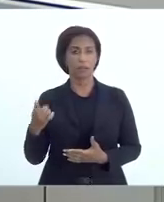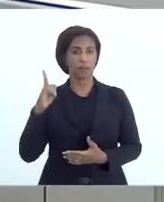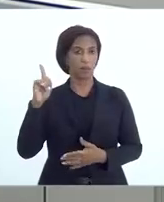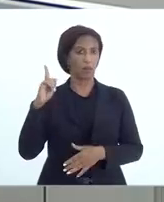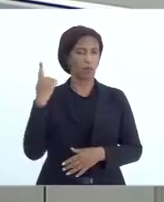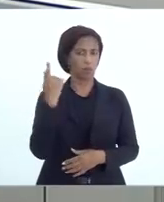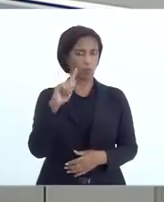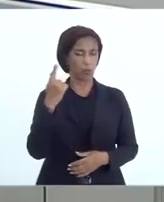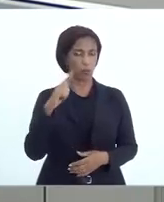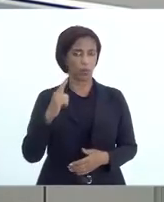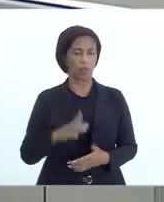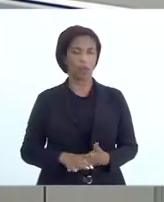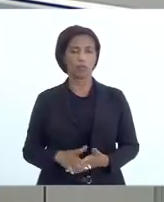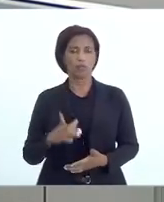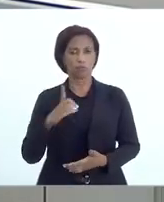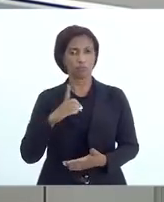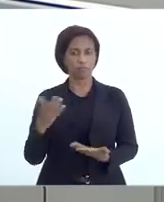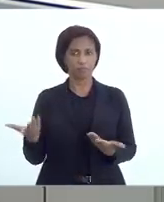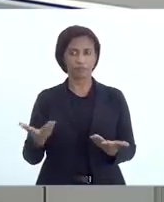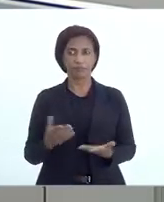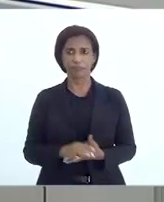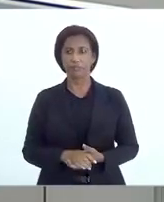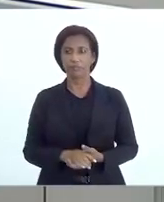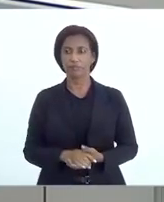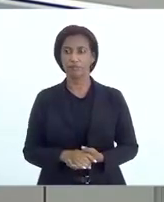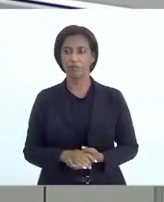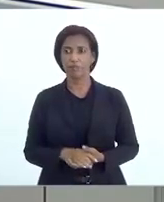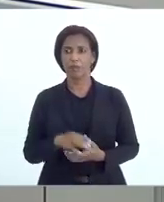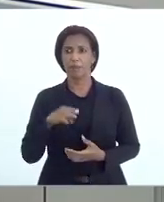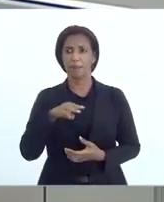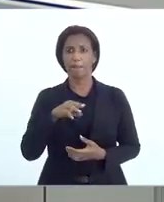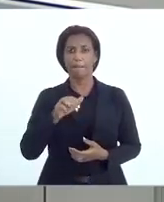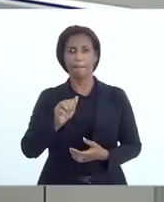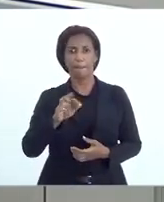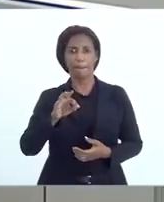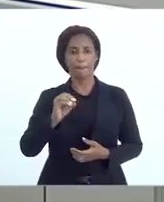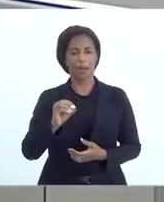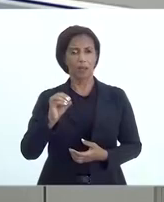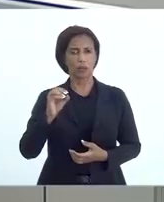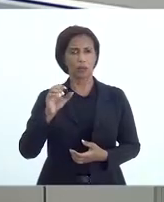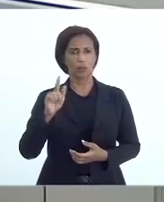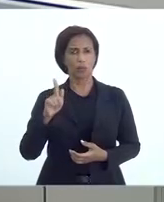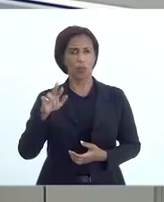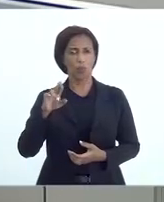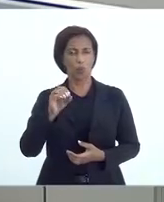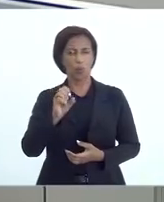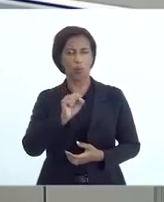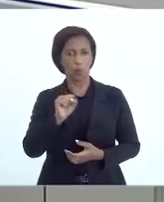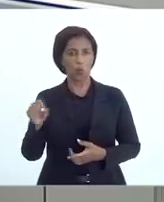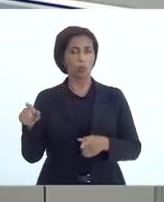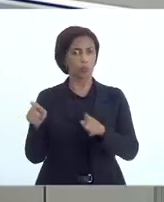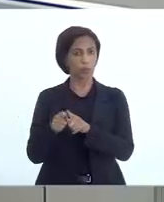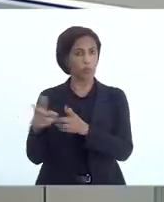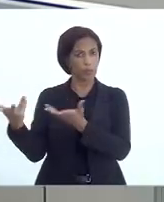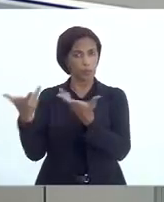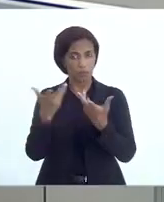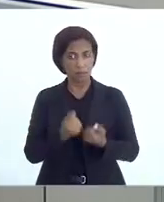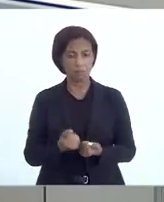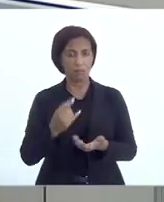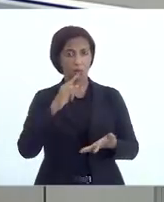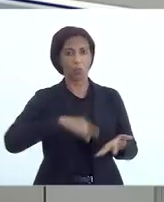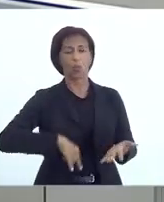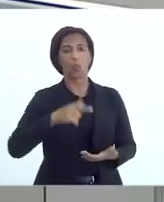Estado de Goiás Ele eles fizeram isso lá no Mato Grosso também eles fizeram isso eles